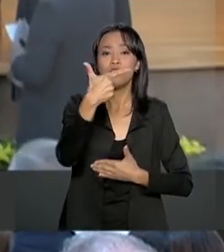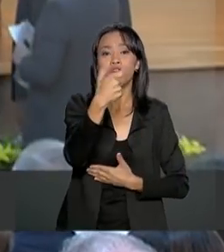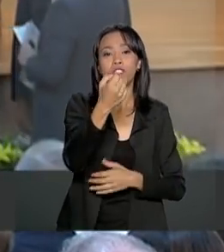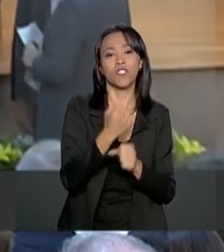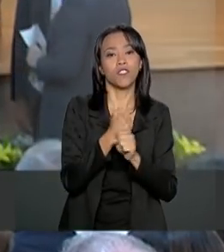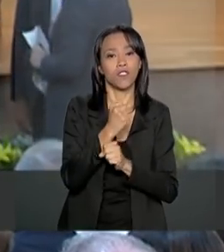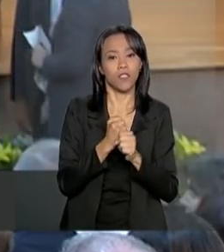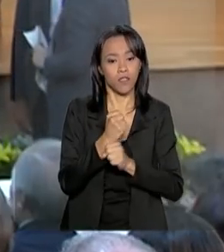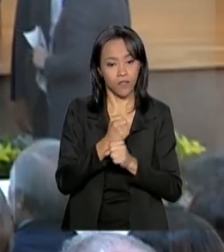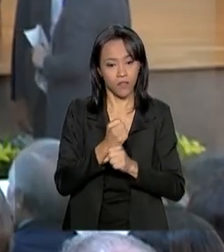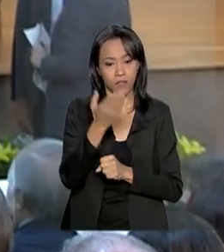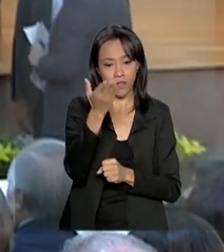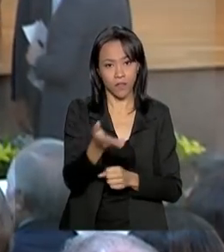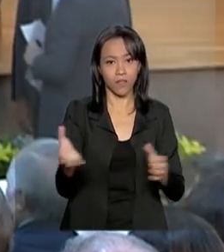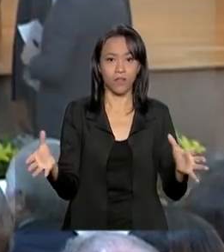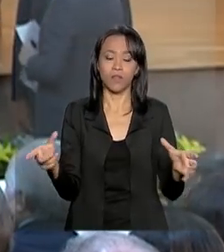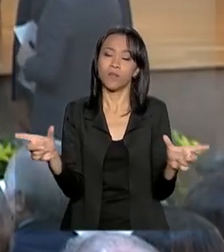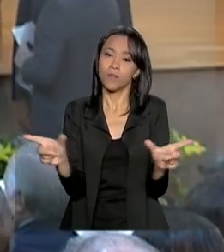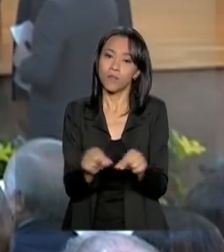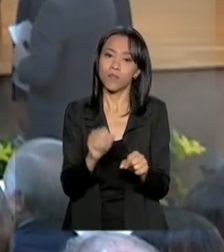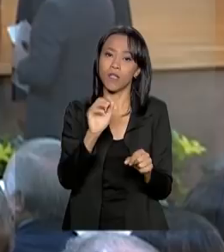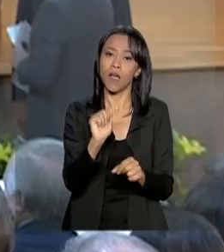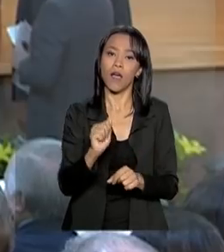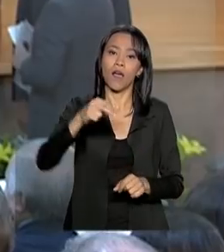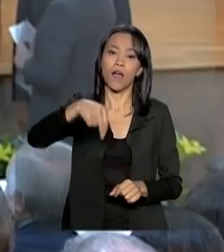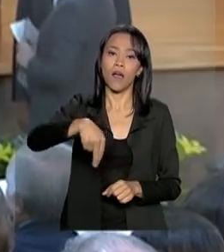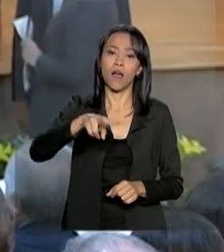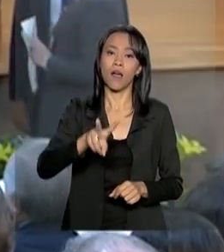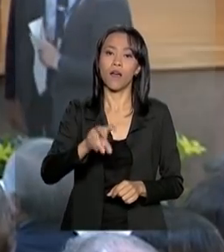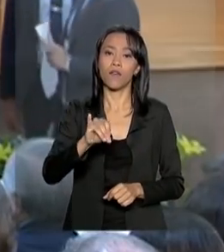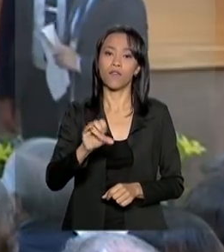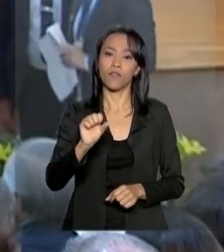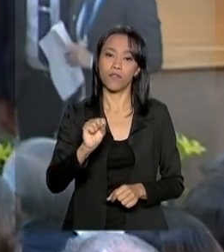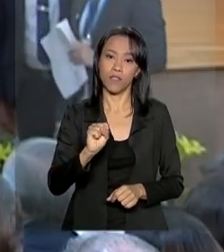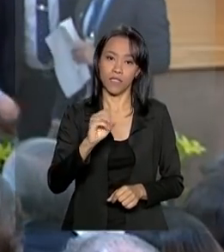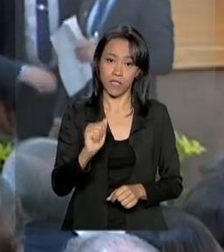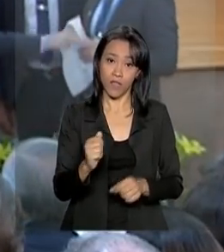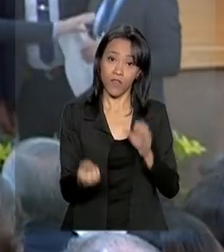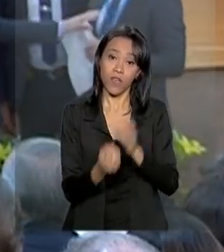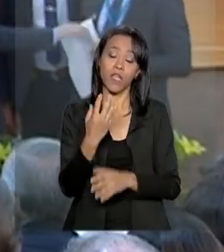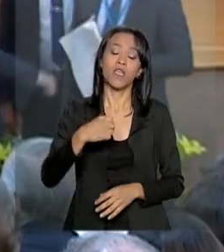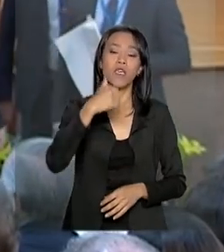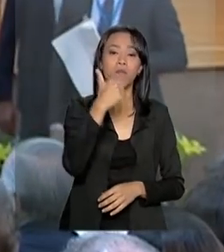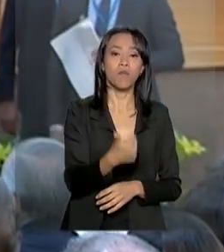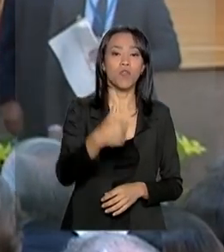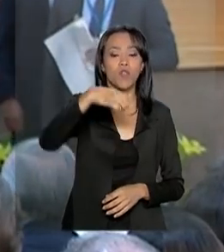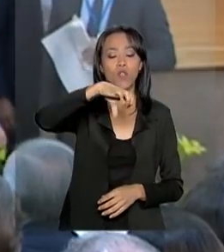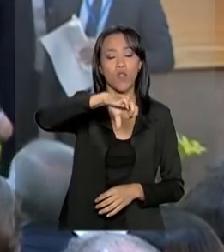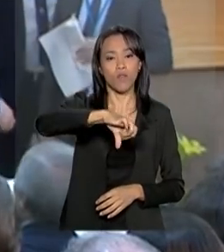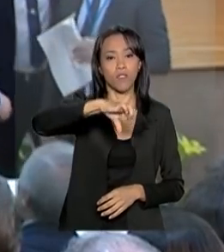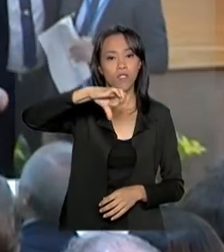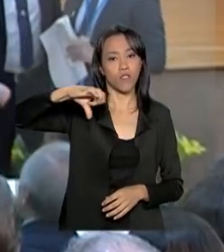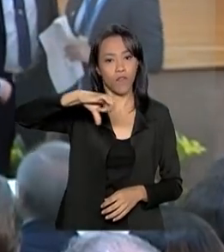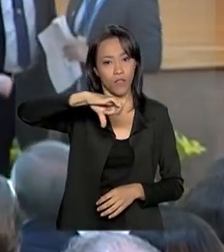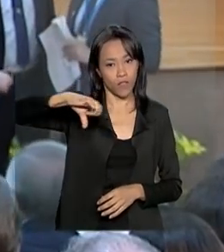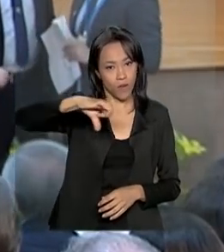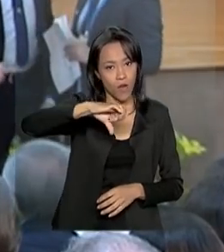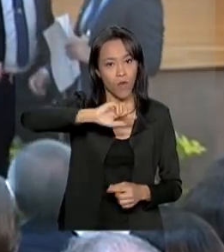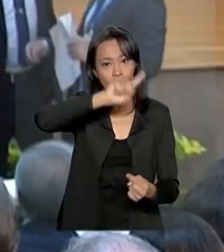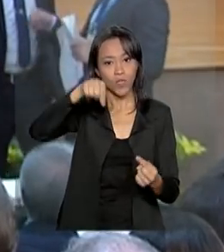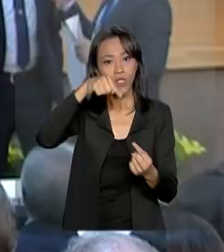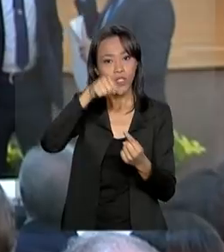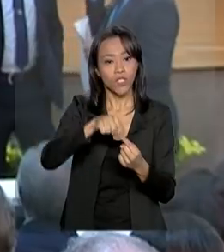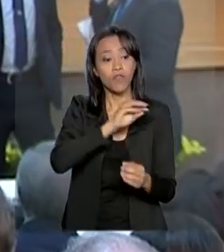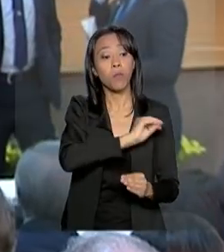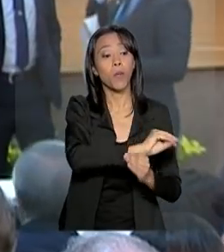Agência Nacional de Vigilância Sanitária. A Anvisa foi criada em 1999 para promover a proteção